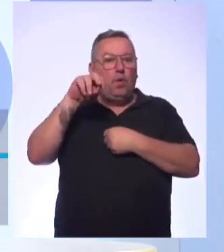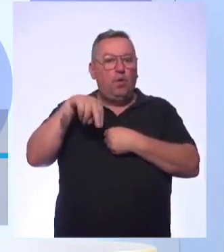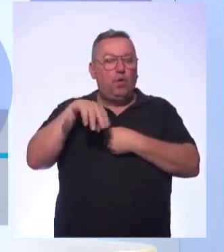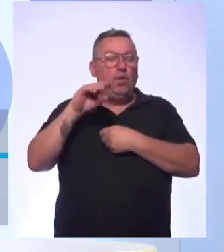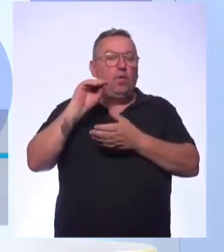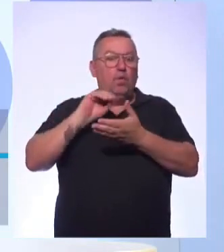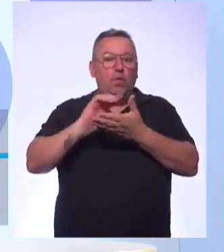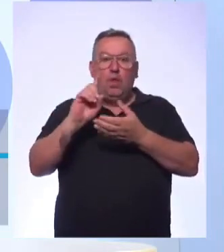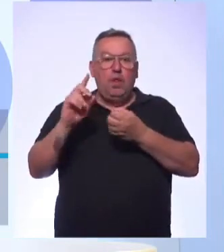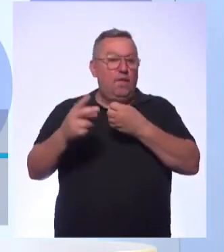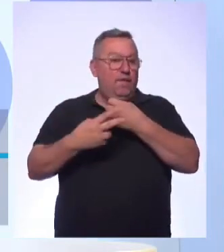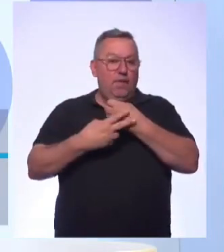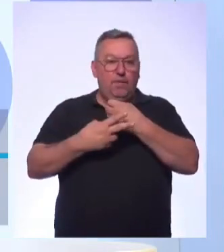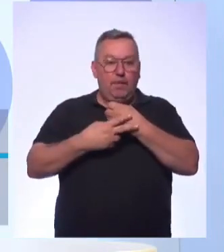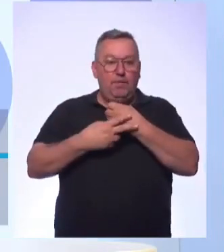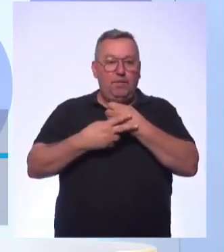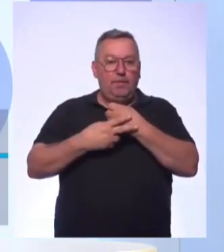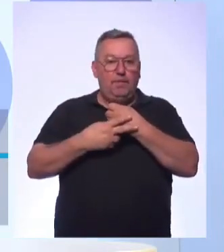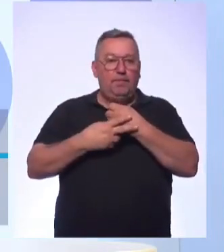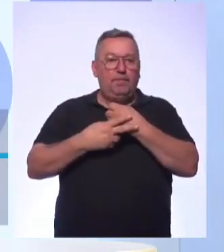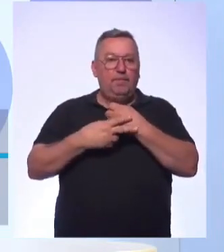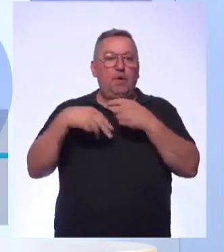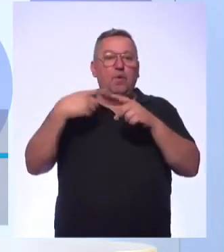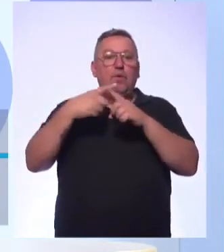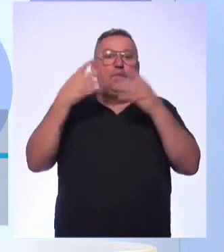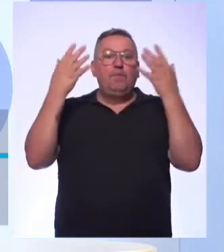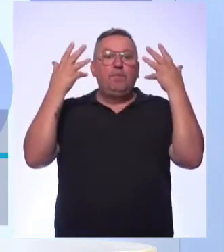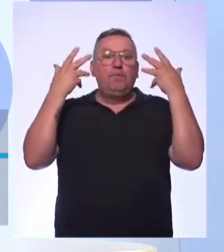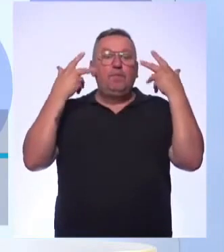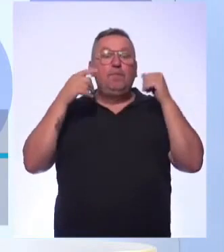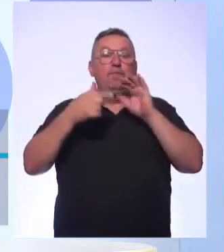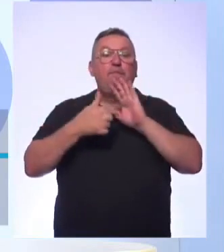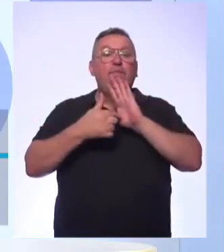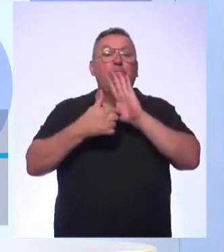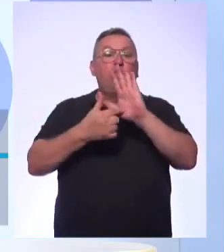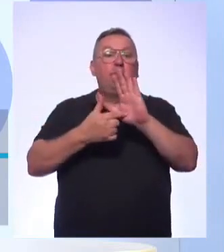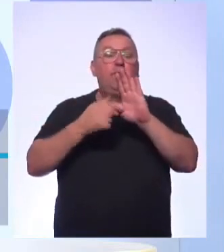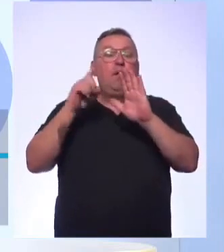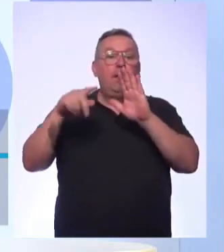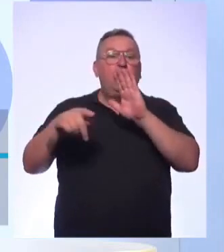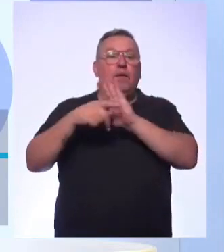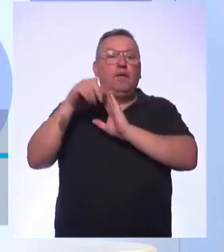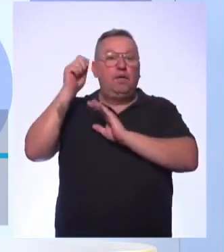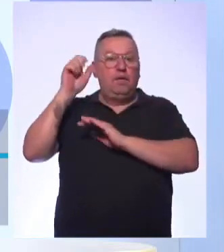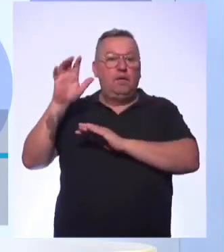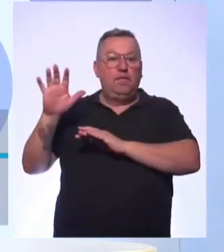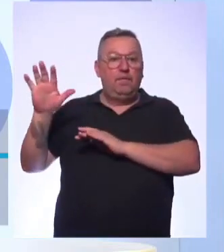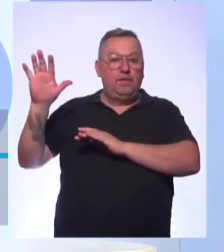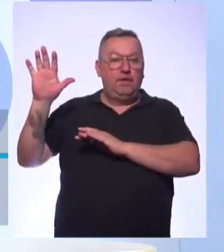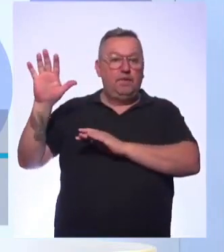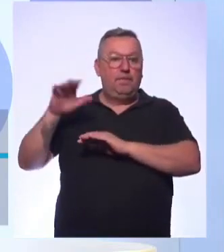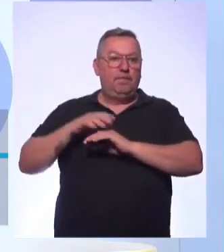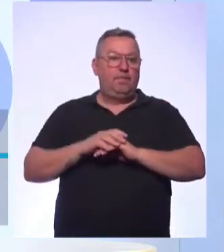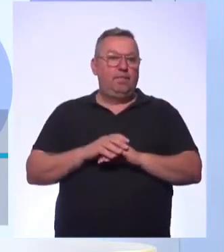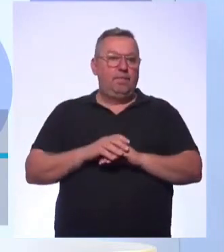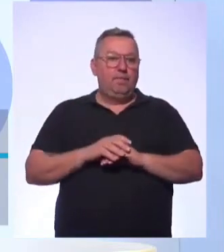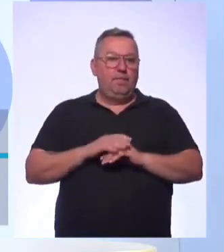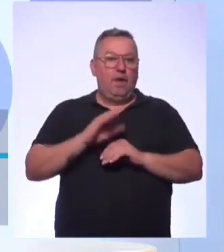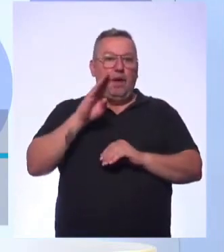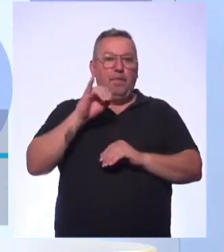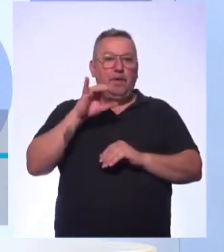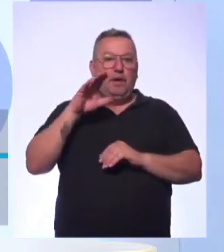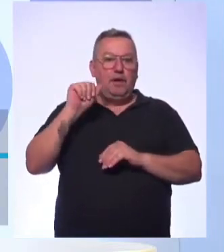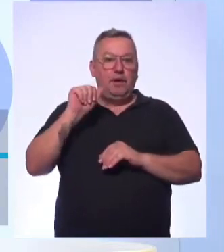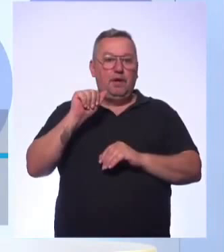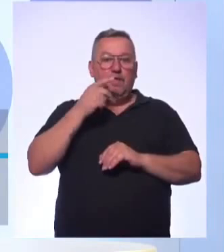verbal, e aí na sequência ele colocou, pois os animais mostrados são da África. A Bianca colocou